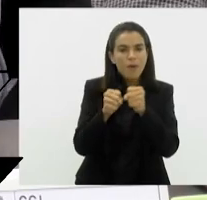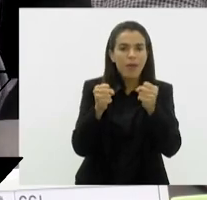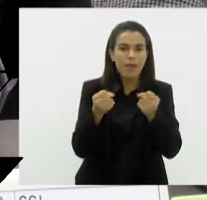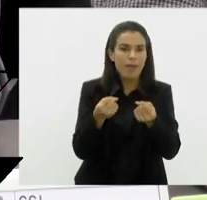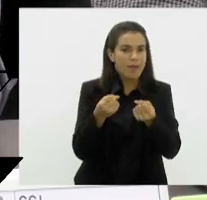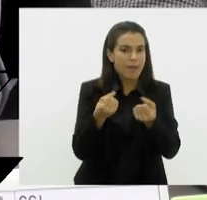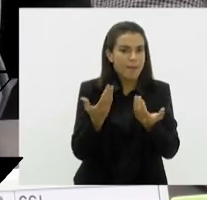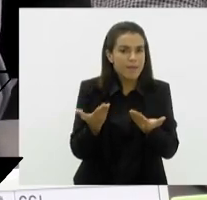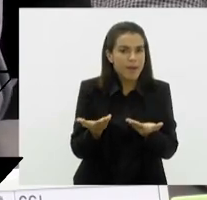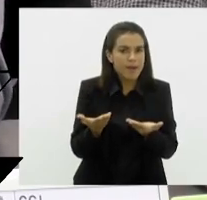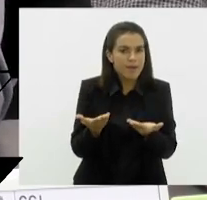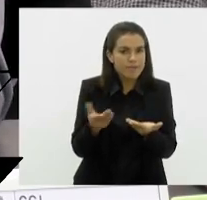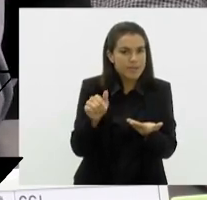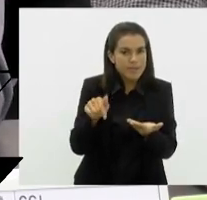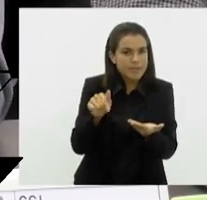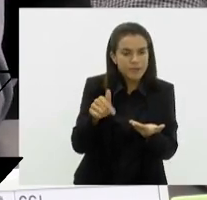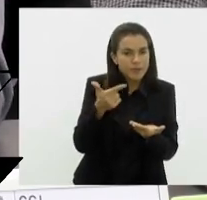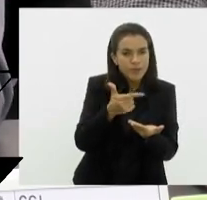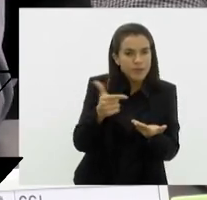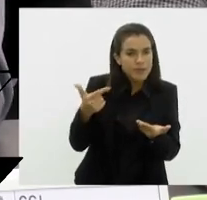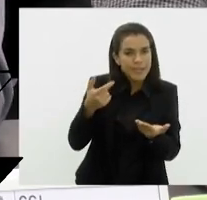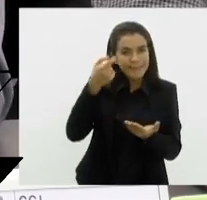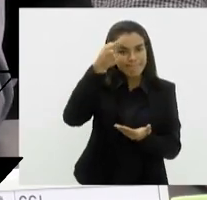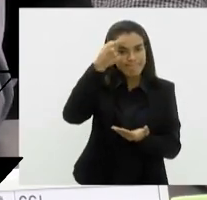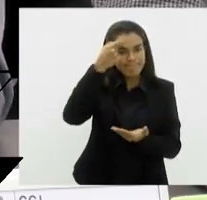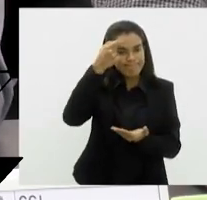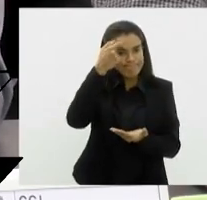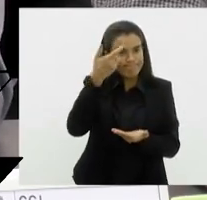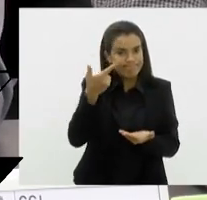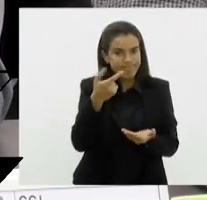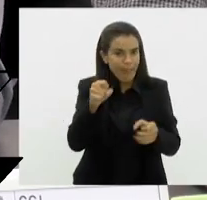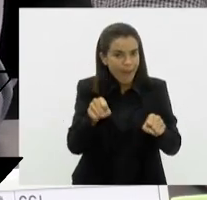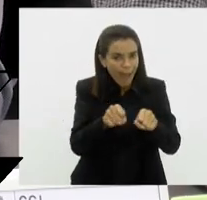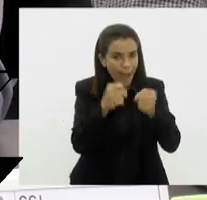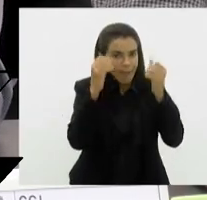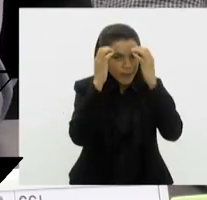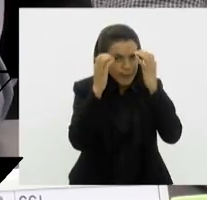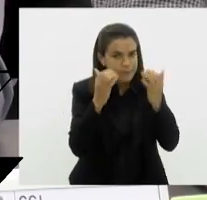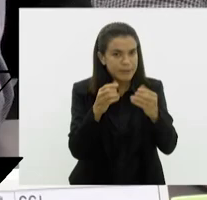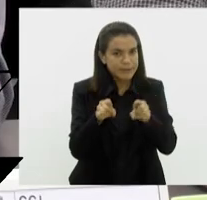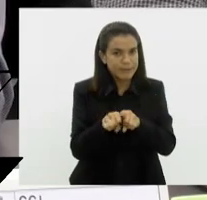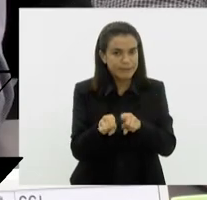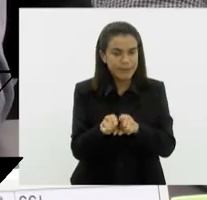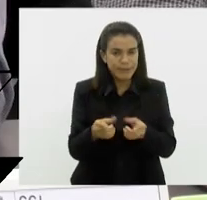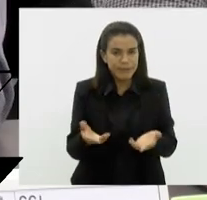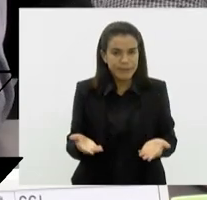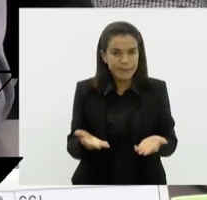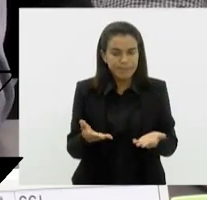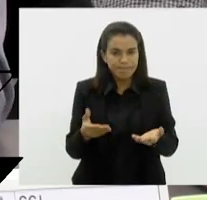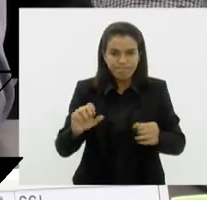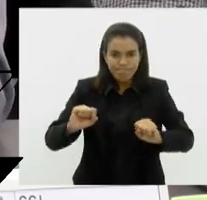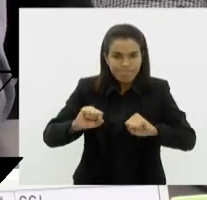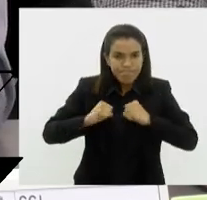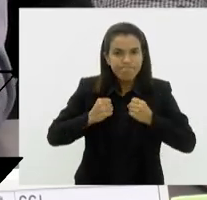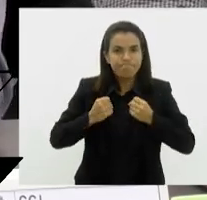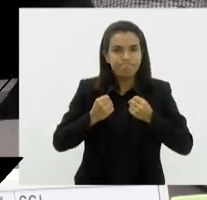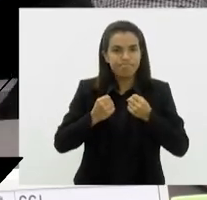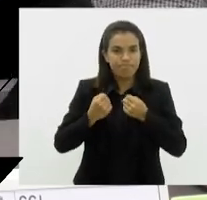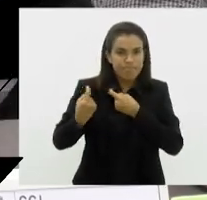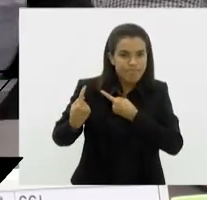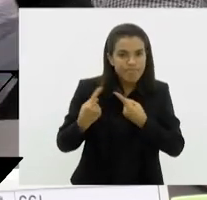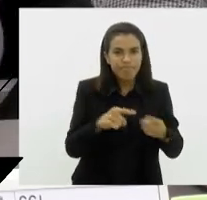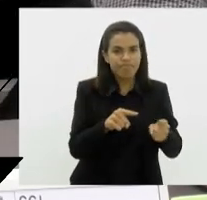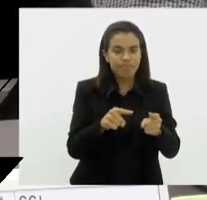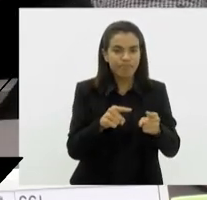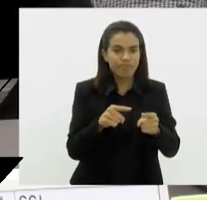princípio civilizatório e de respeito, e deve ser por todos sempre repudiado,